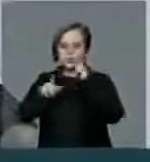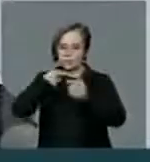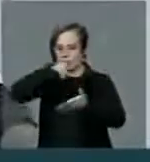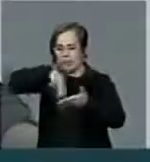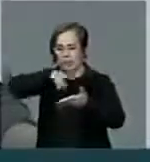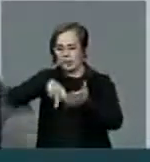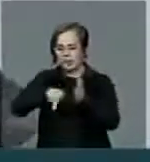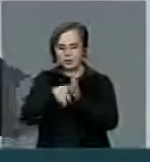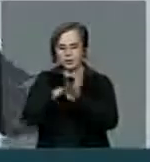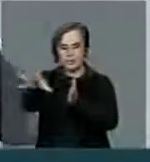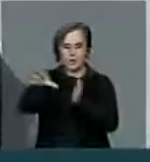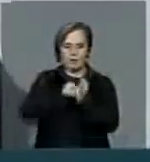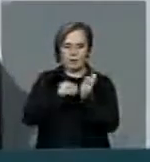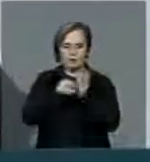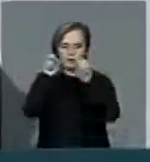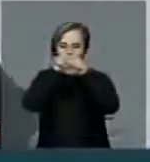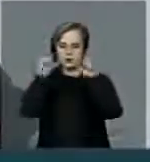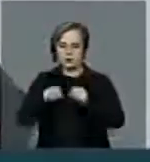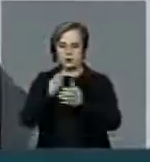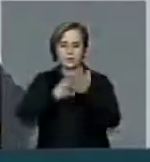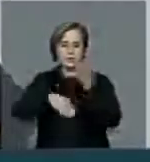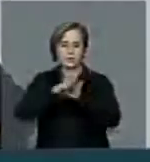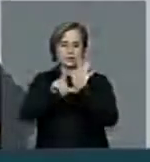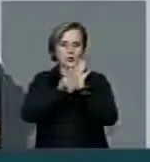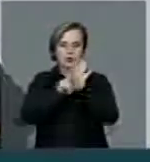sistema daquilo que a lei aprovou.